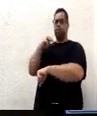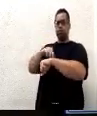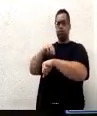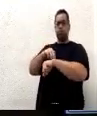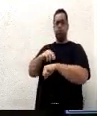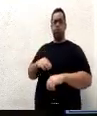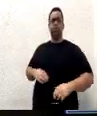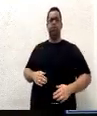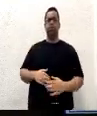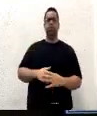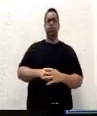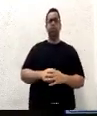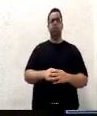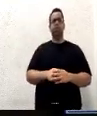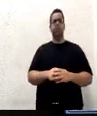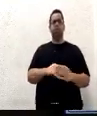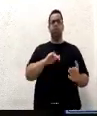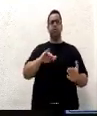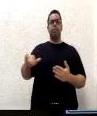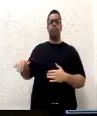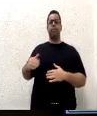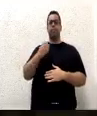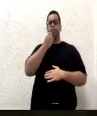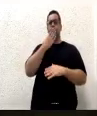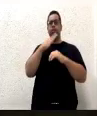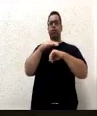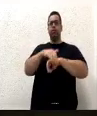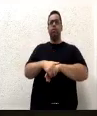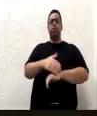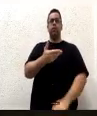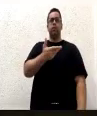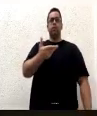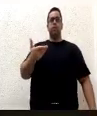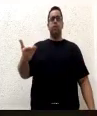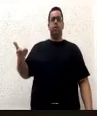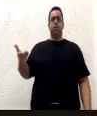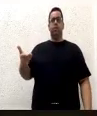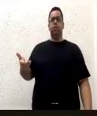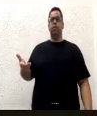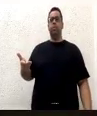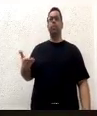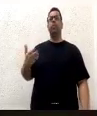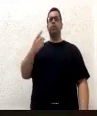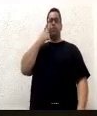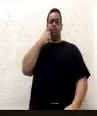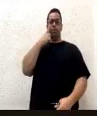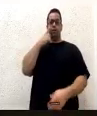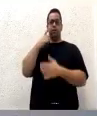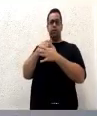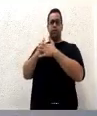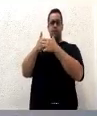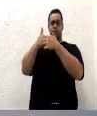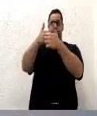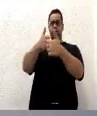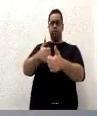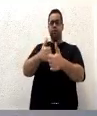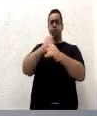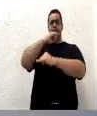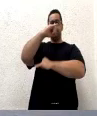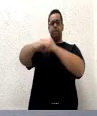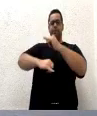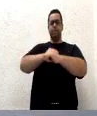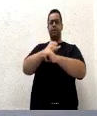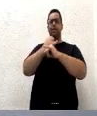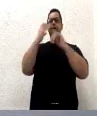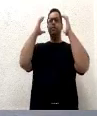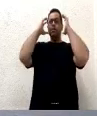Boa noite Antônio, boa noite a todos os vereadores, boa noite a quem nos acompanha aqui pelas redes sociais, pela Rádio Vera